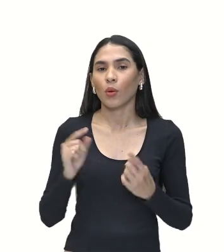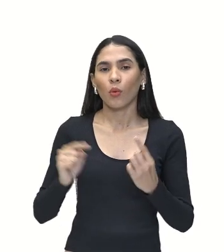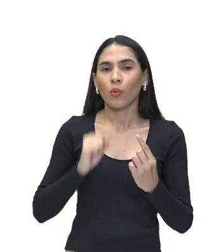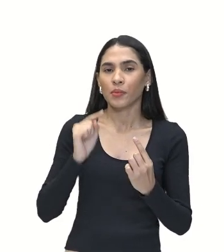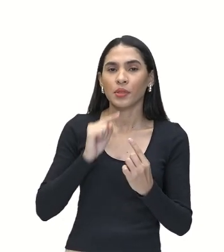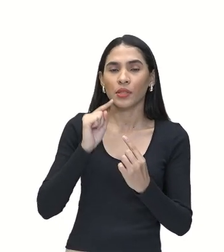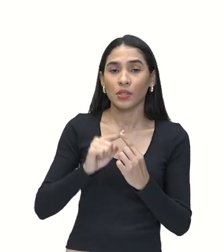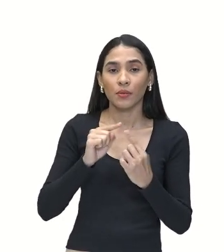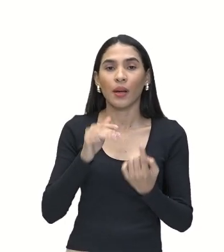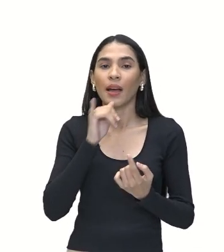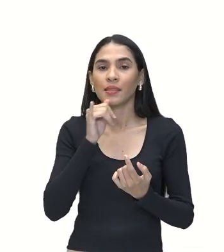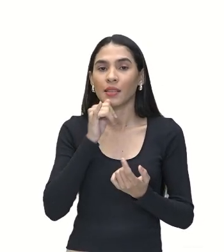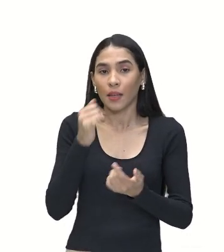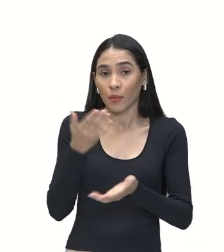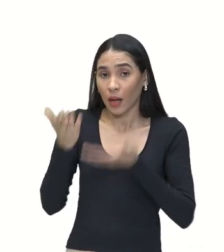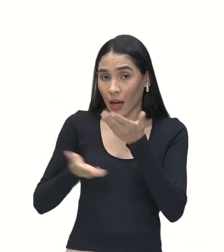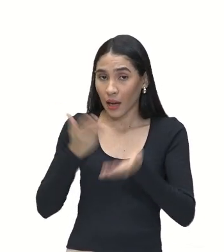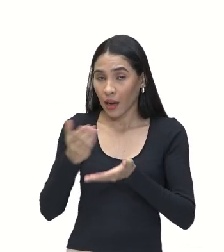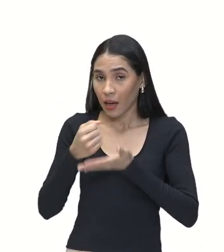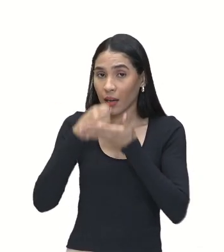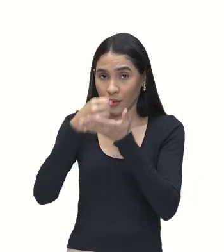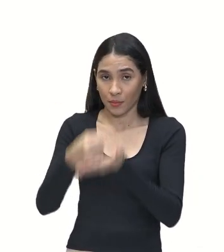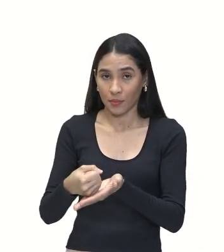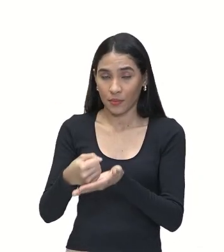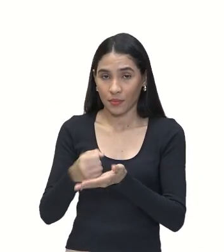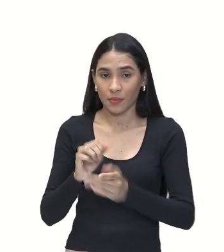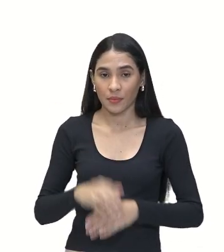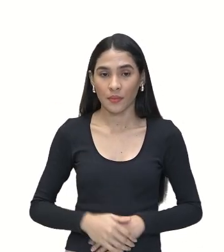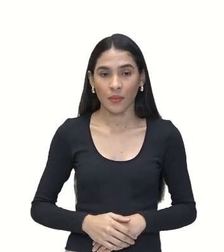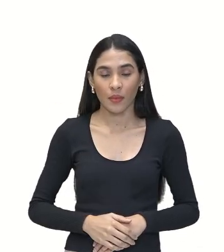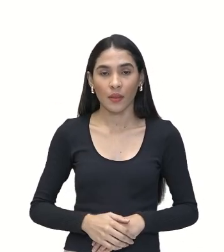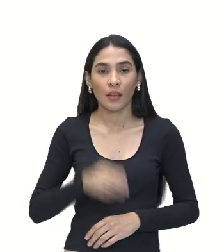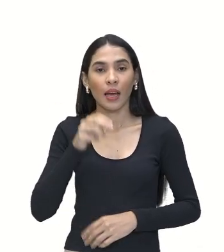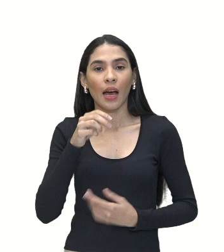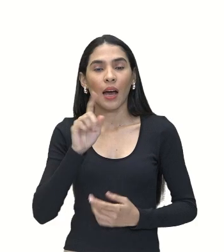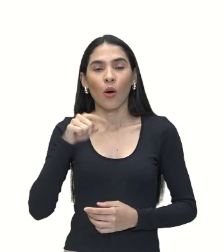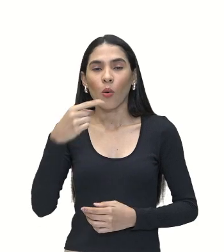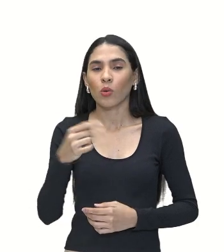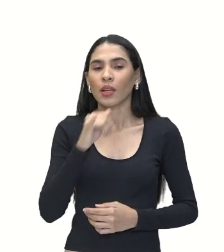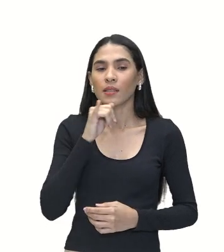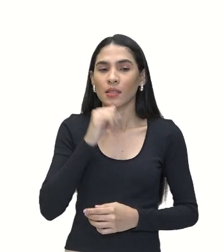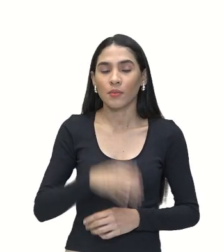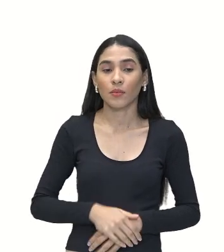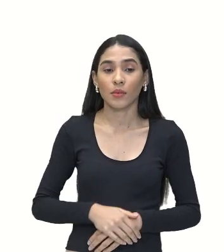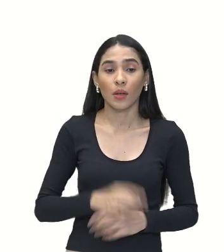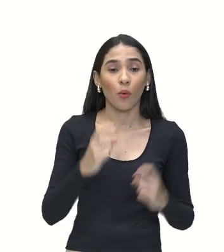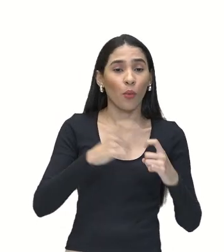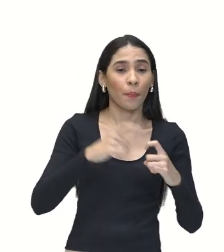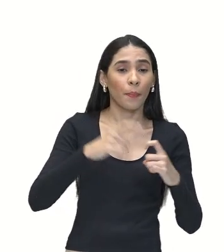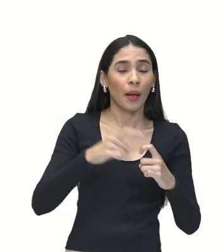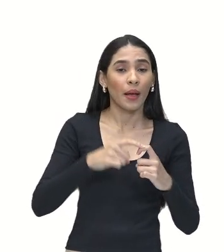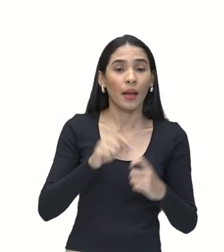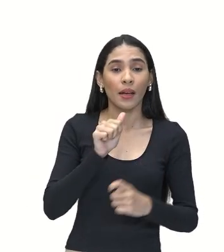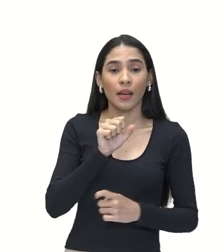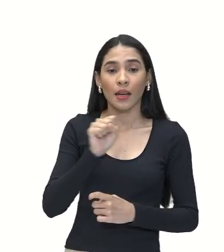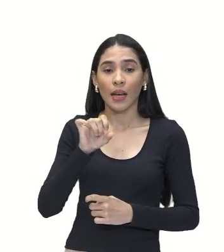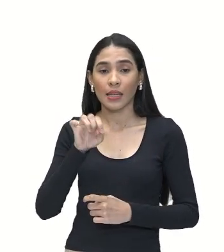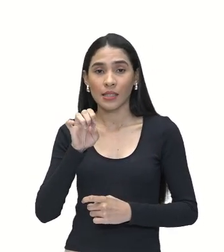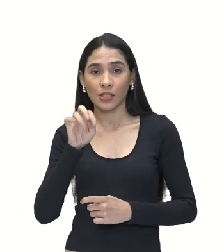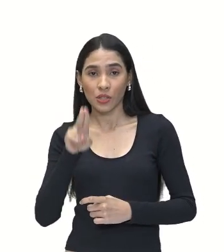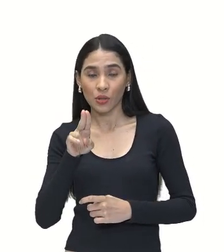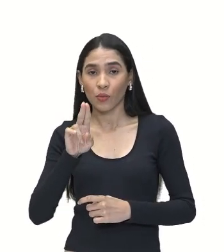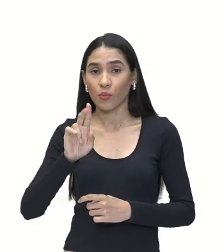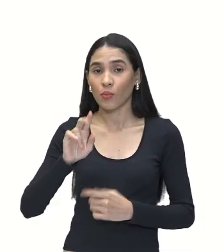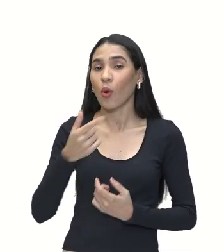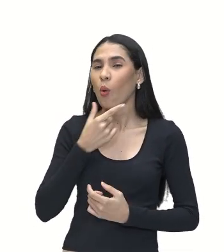ajudar, prestar auxílio, ok? Agora, se eu dissesse, o médico assistiu ao homem, aí